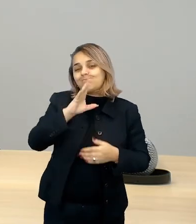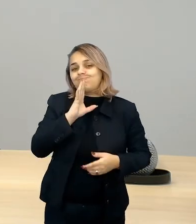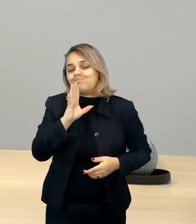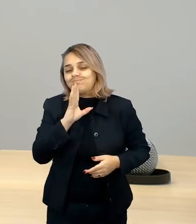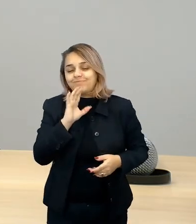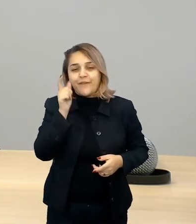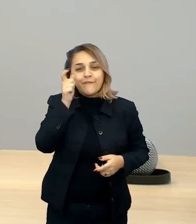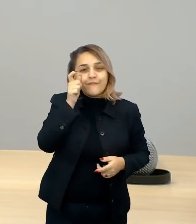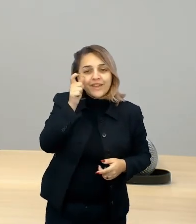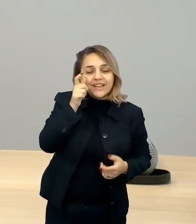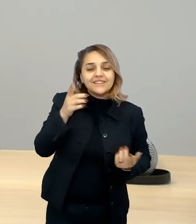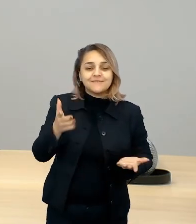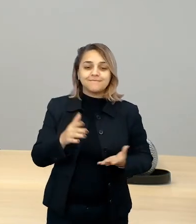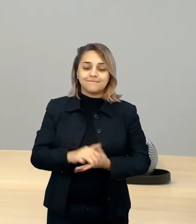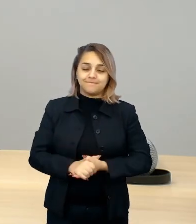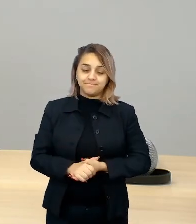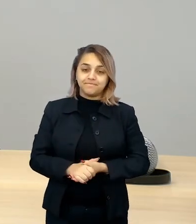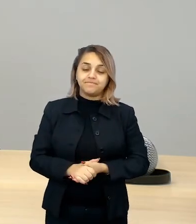Essas ferramentas.